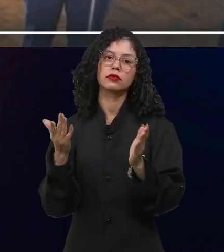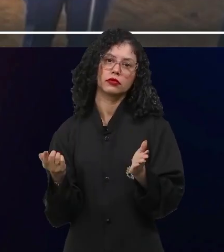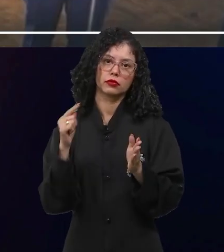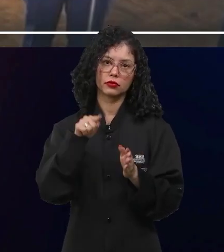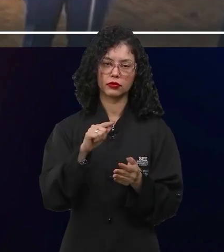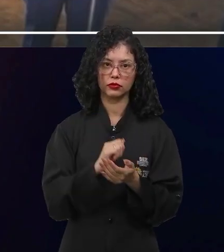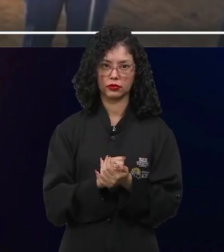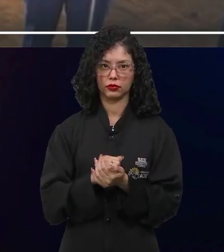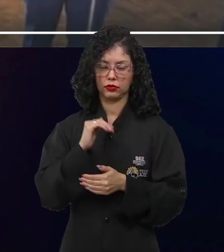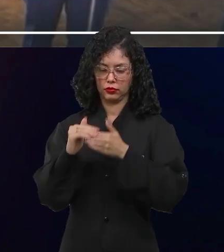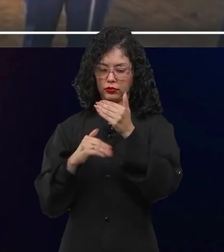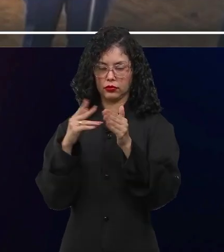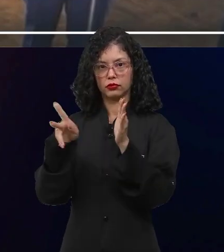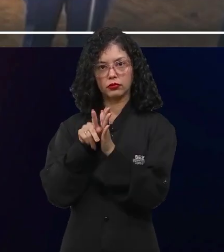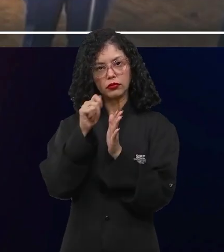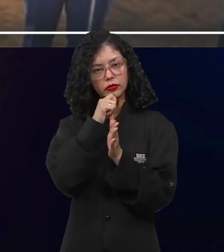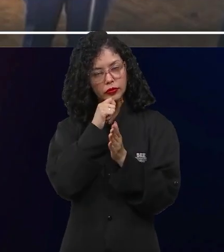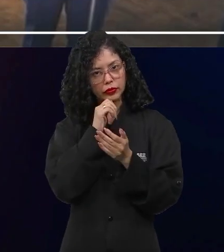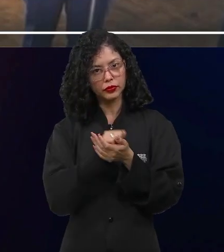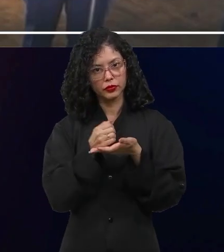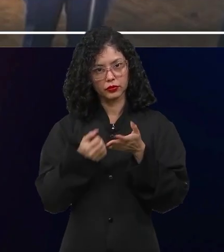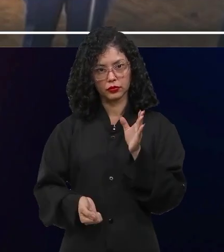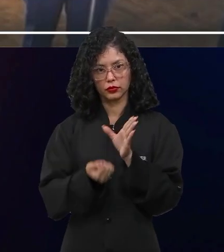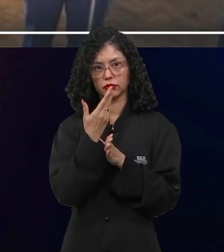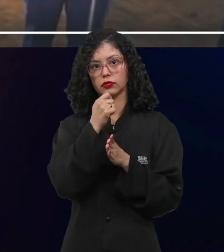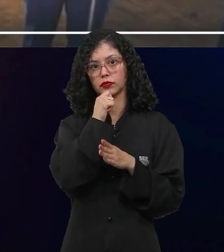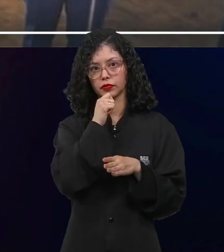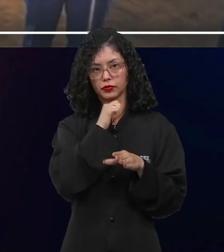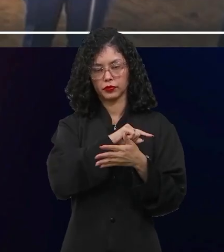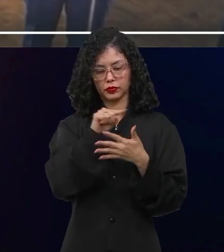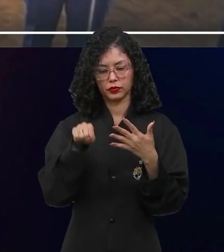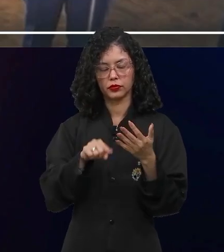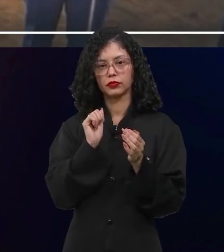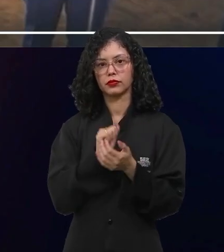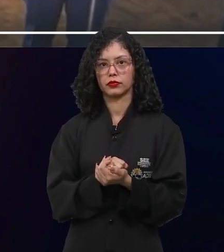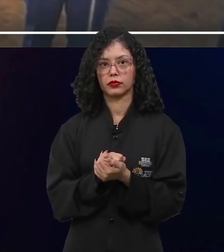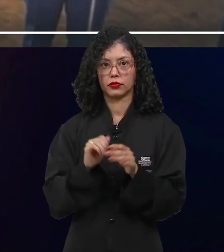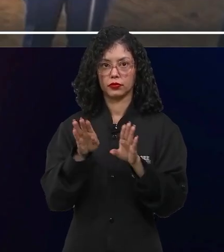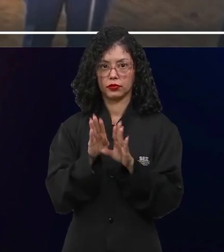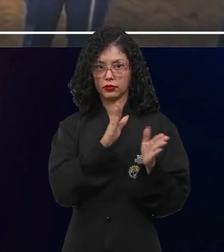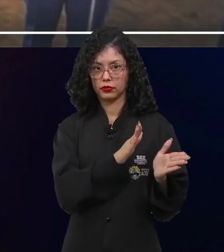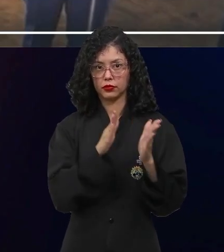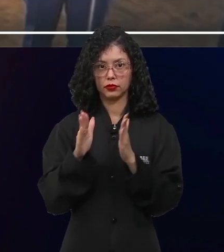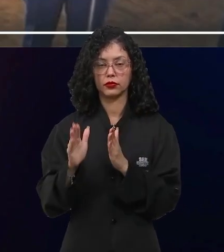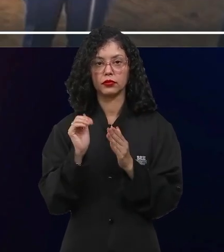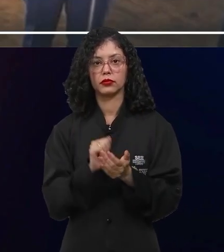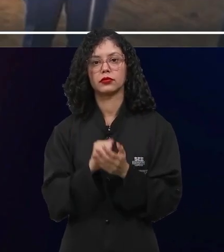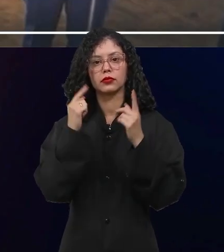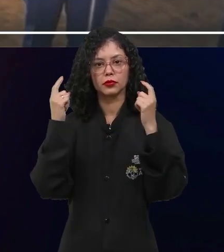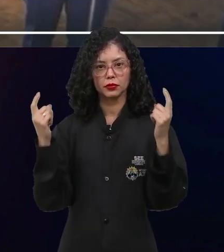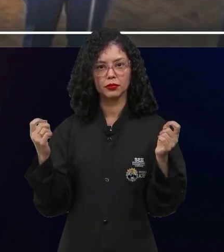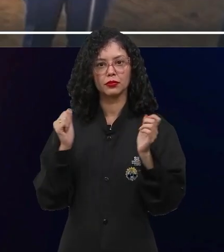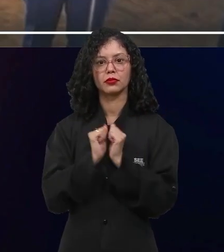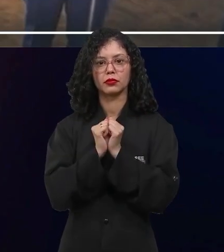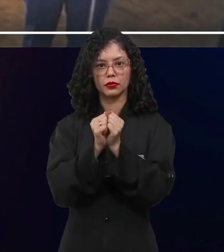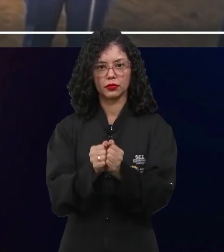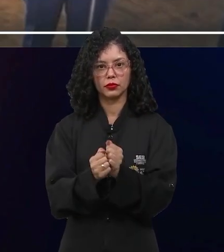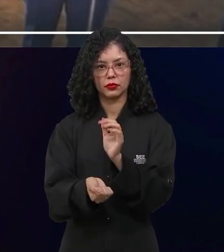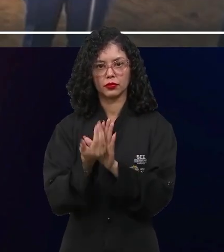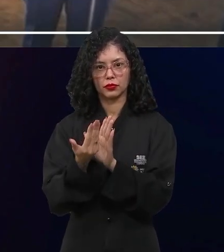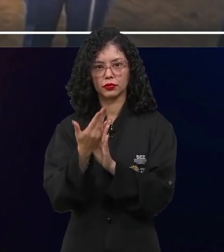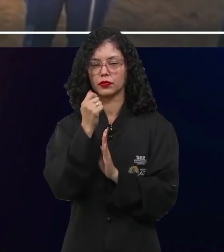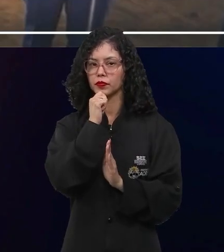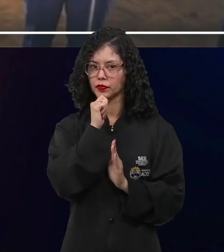essa evolução aconteceu durante o Renascimento. Várias melodias passam a soar juntas, criando,